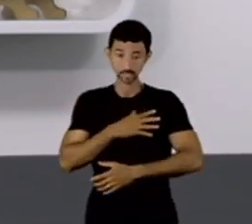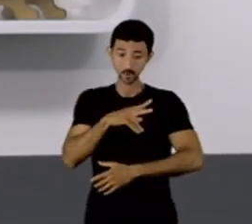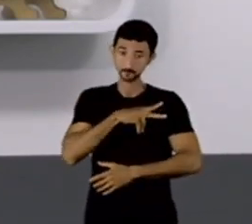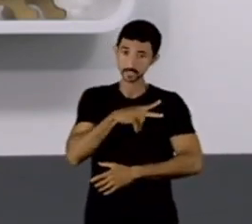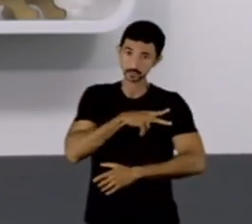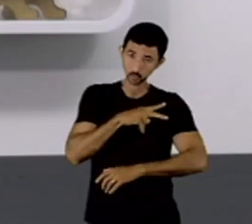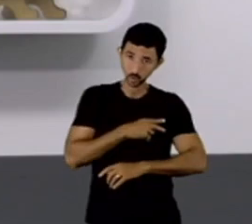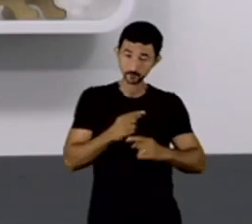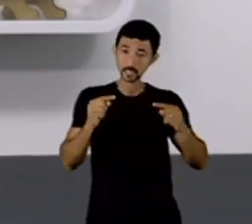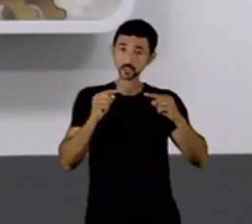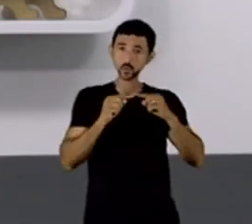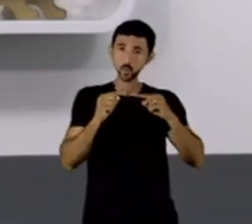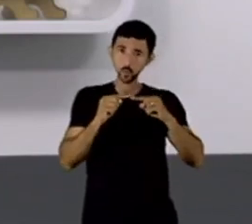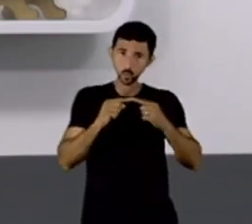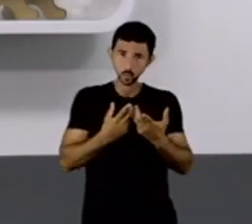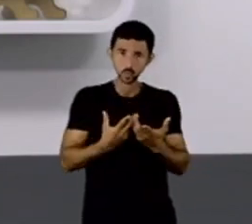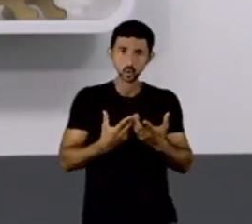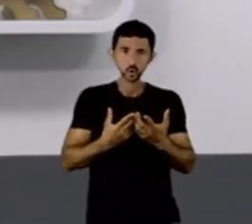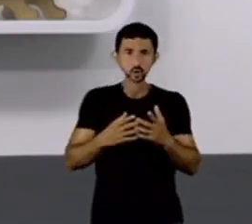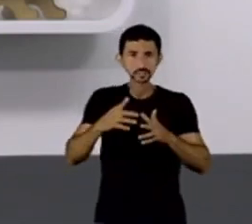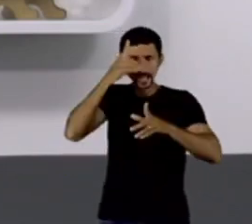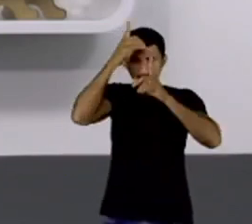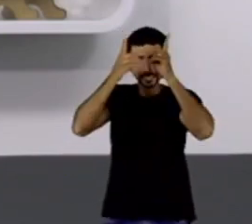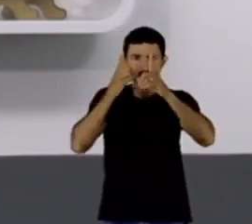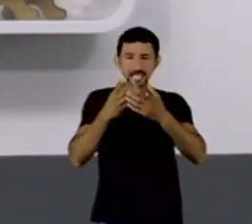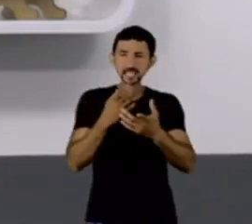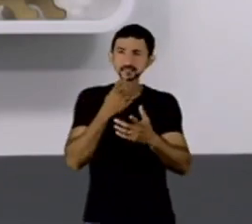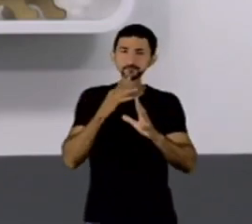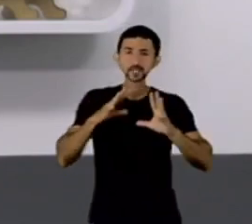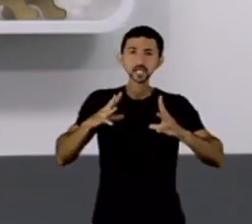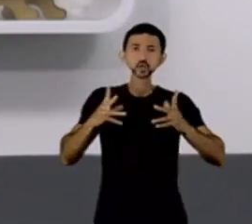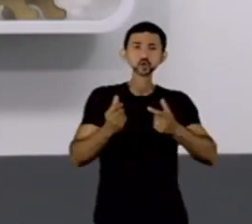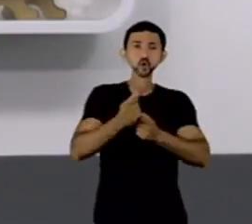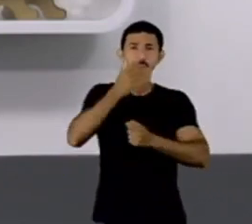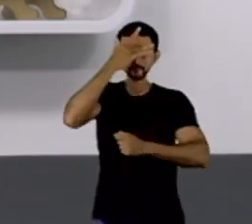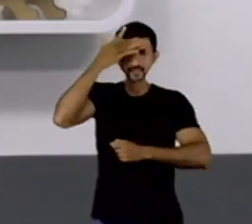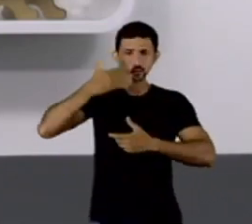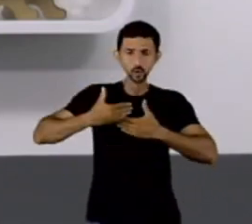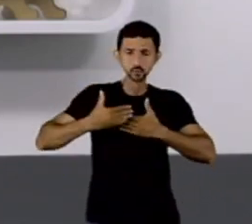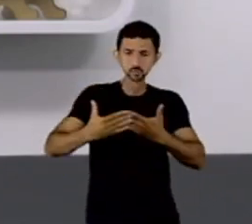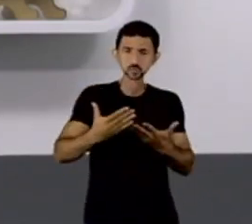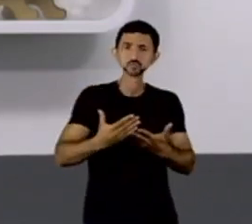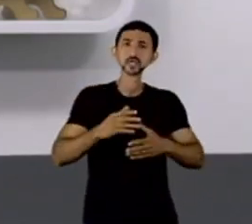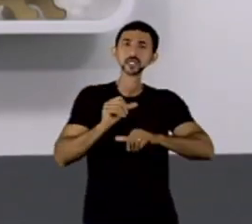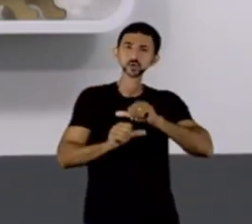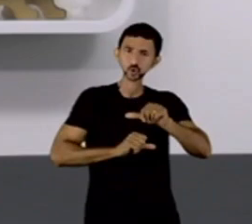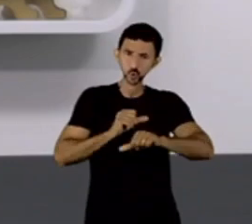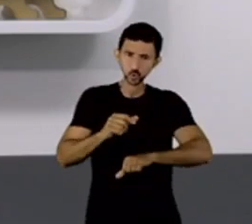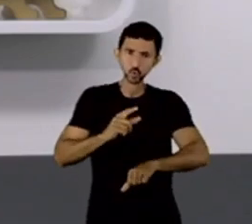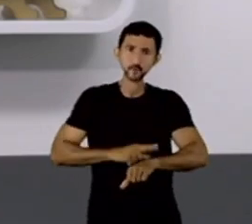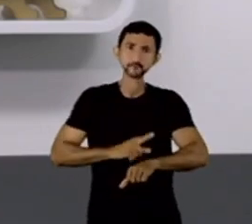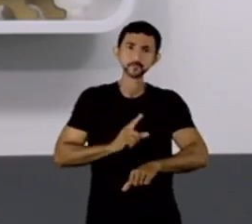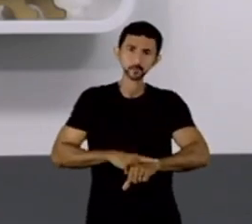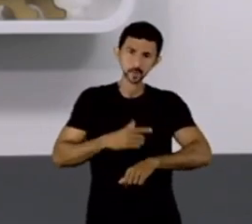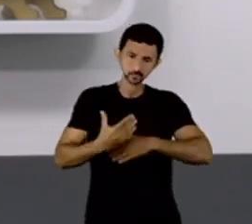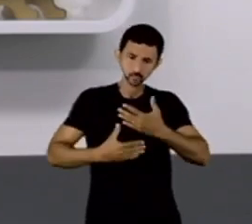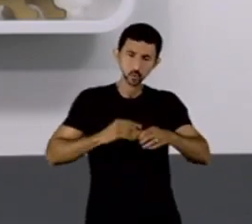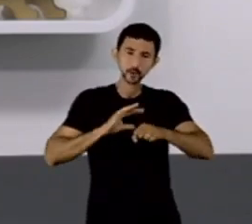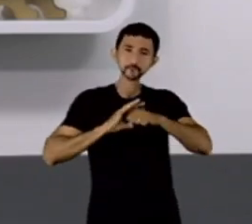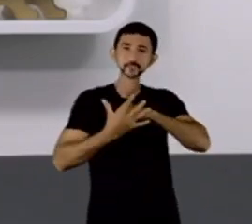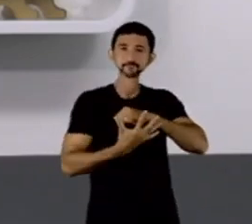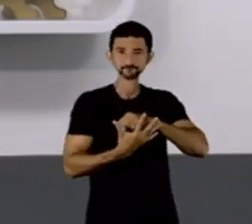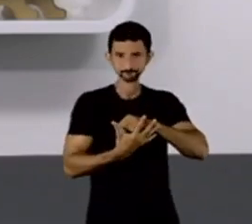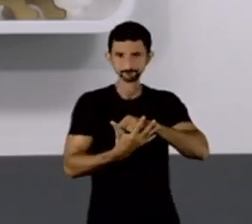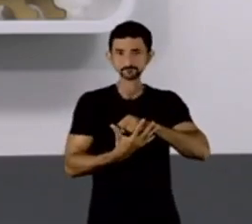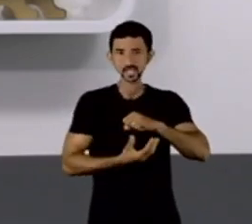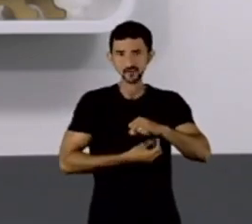particularmente, concordo com a ideia de que todo mundo passou por alguma mudança durante esse momento de